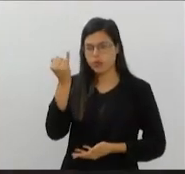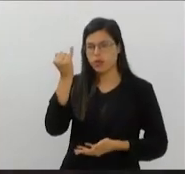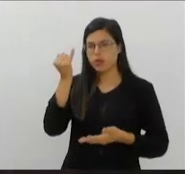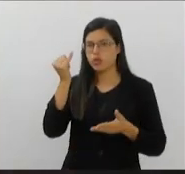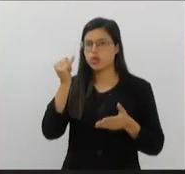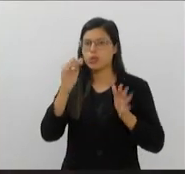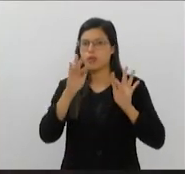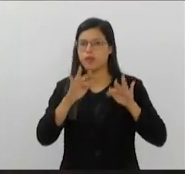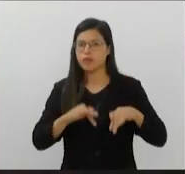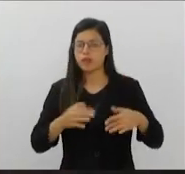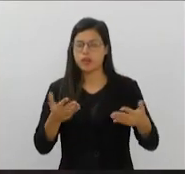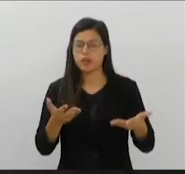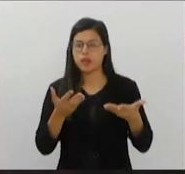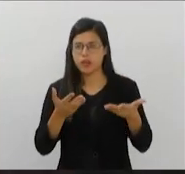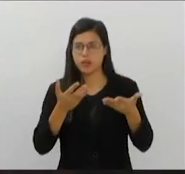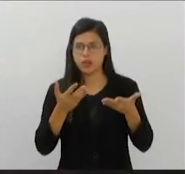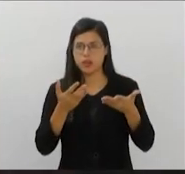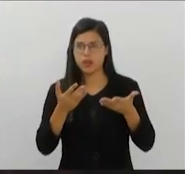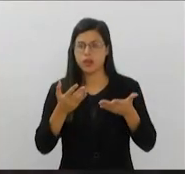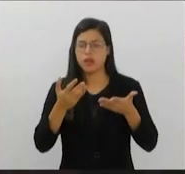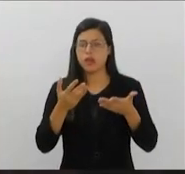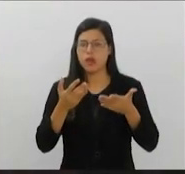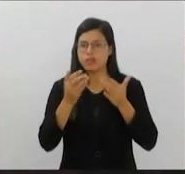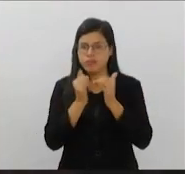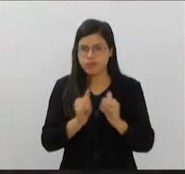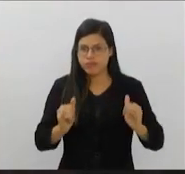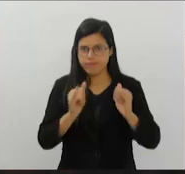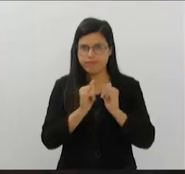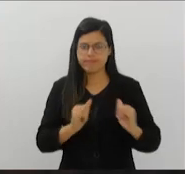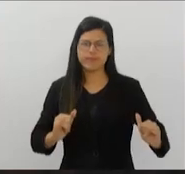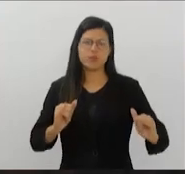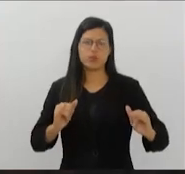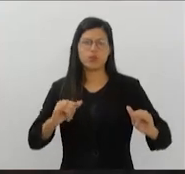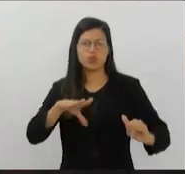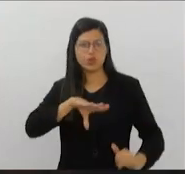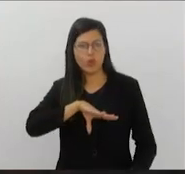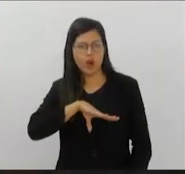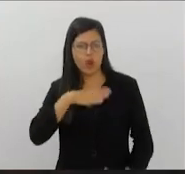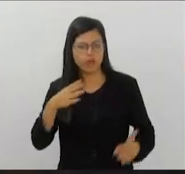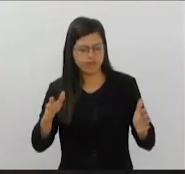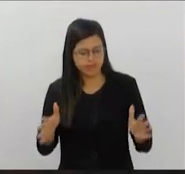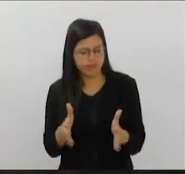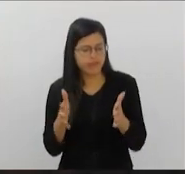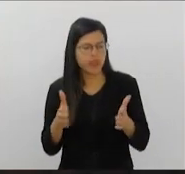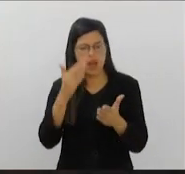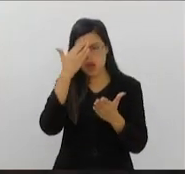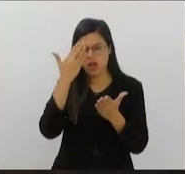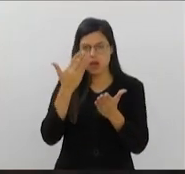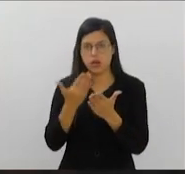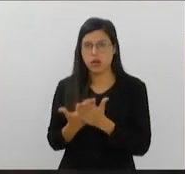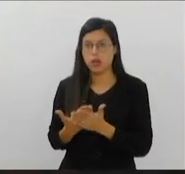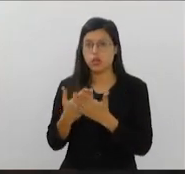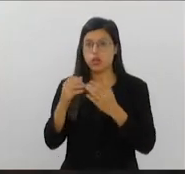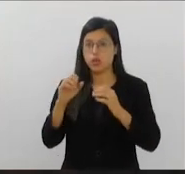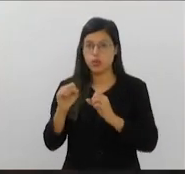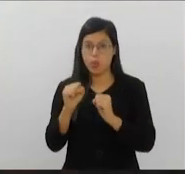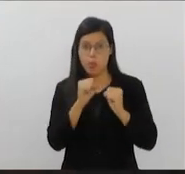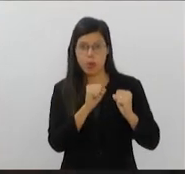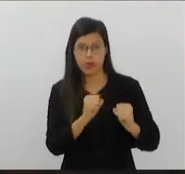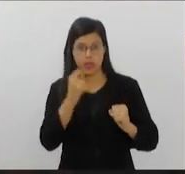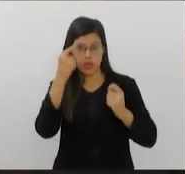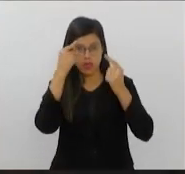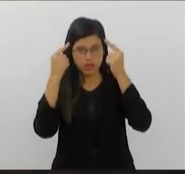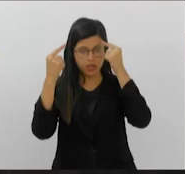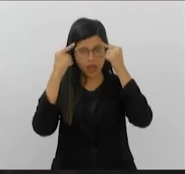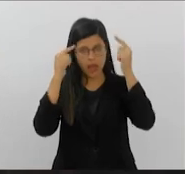concluir, gostaria de deixar uma mensagem de encorajamento. Acreditem no poder de suas ideias e na